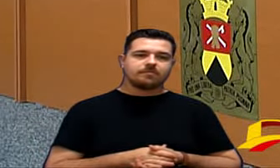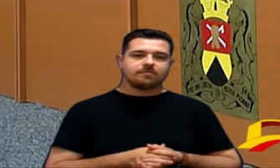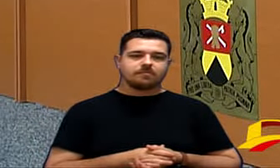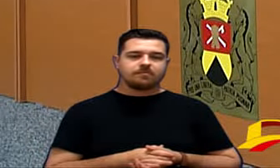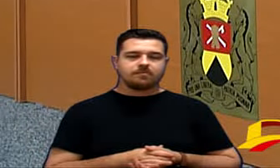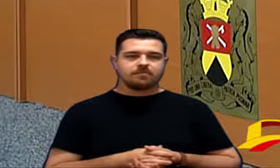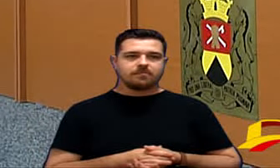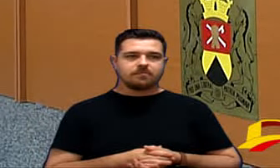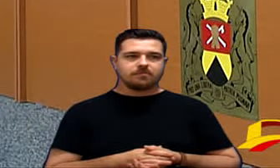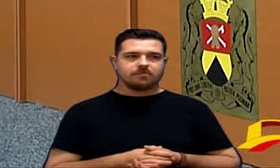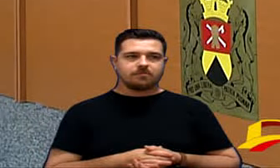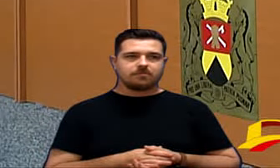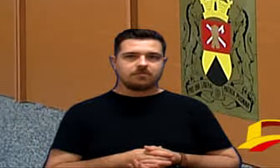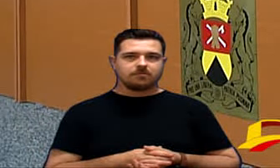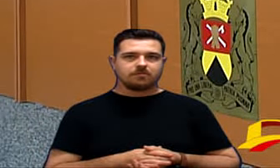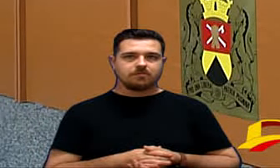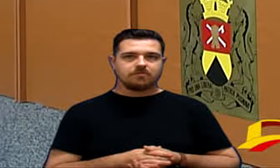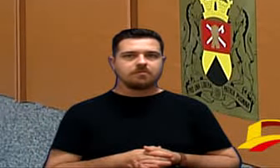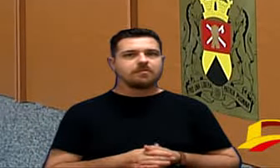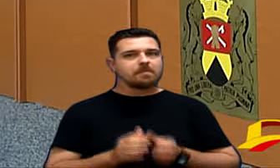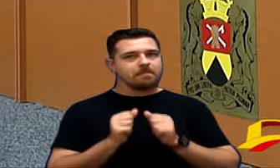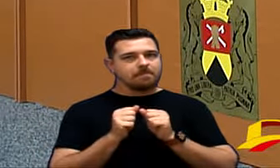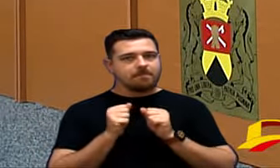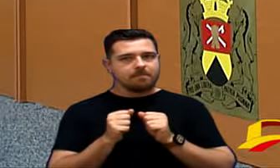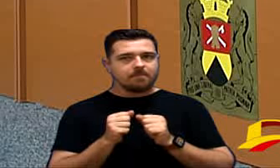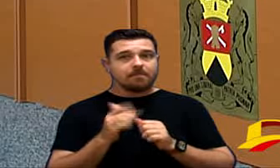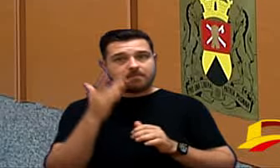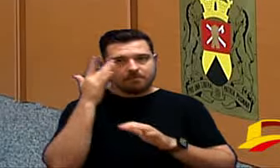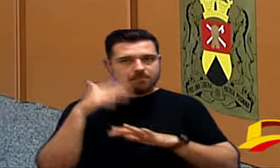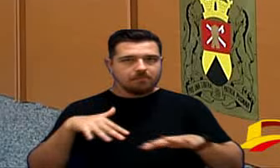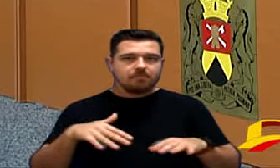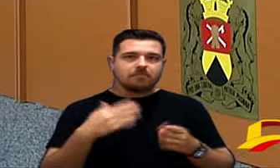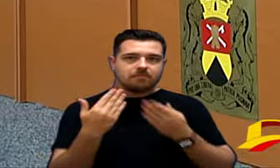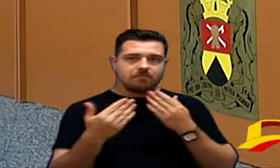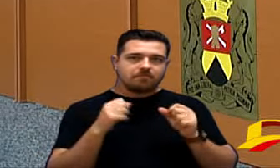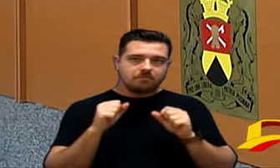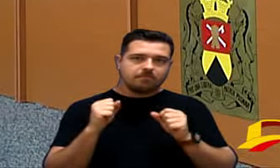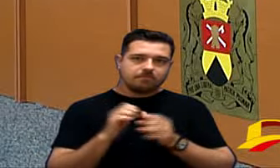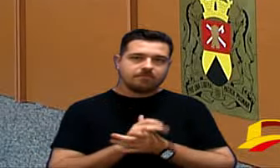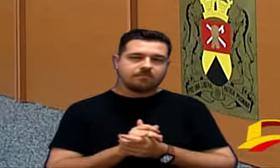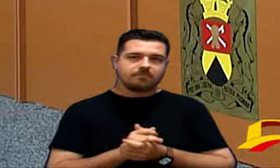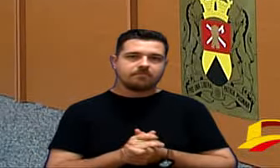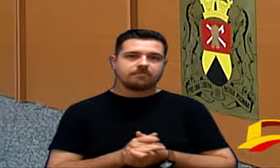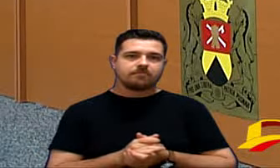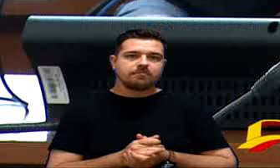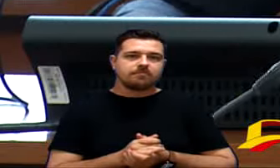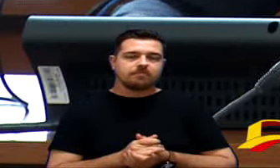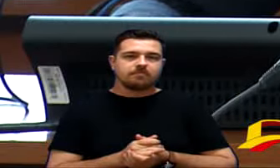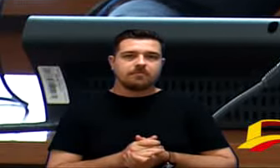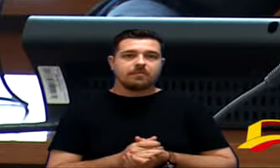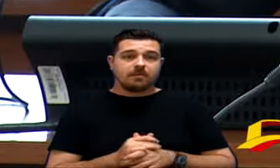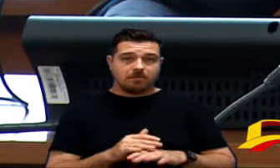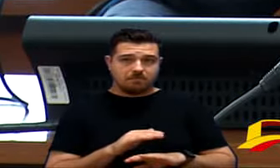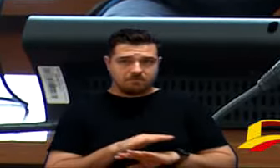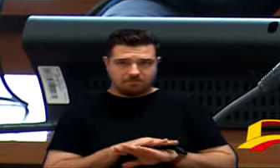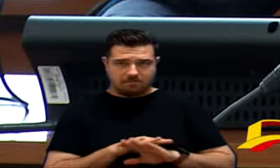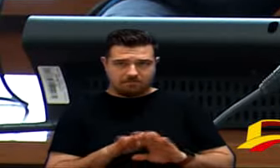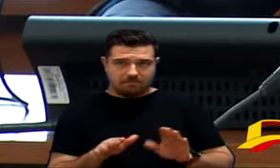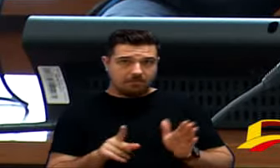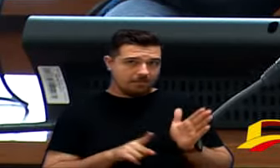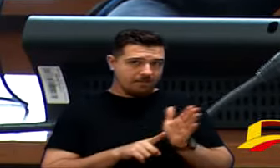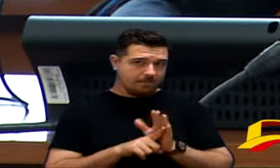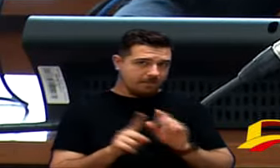vamos volto a insistir vamos democratizar um pouquinho não tranquilo Presidente é só para dentro dessa